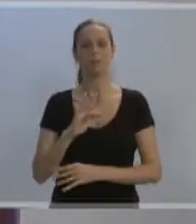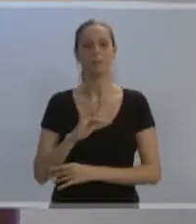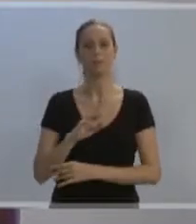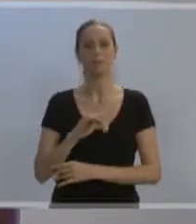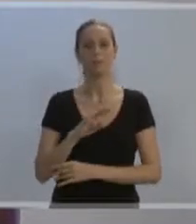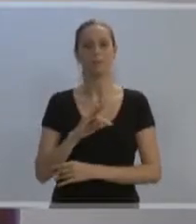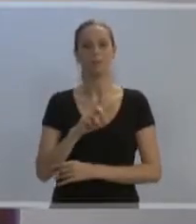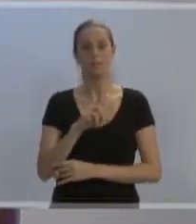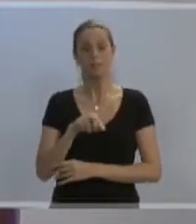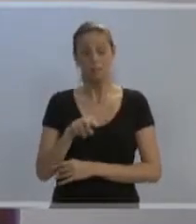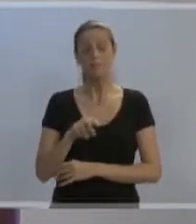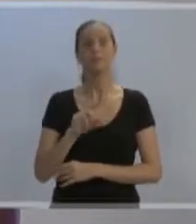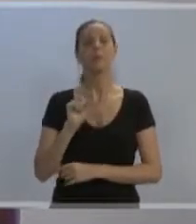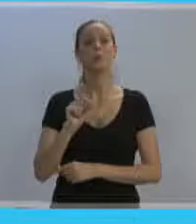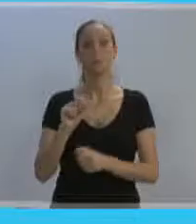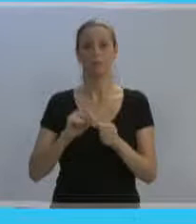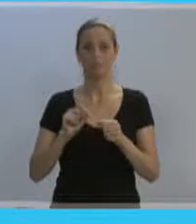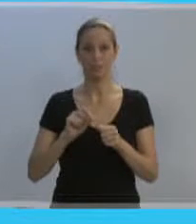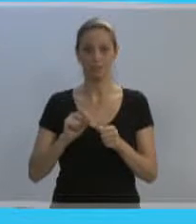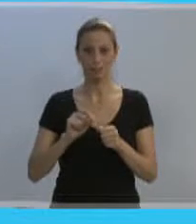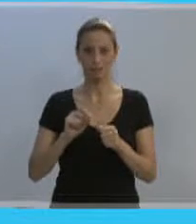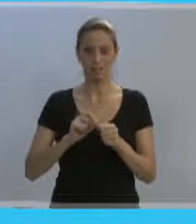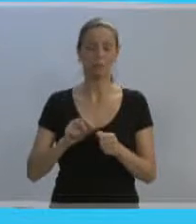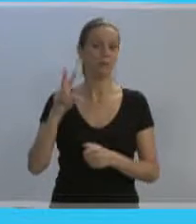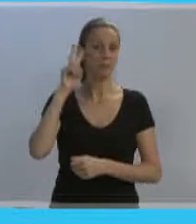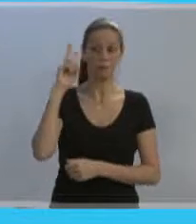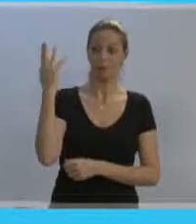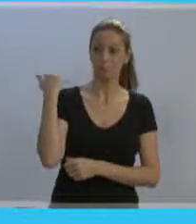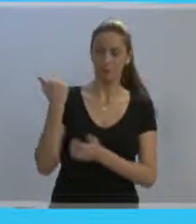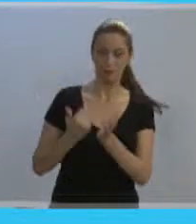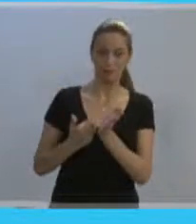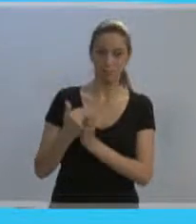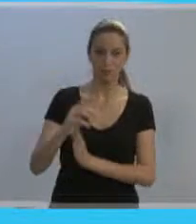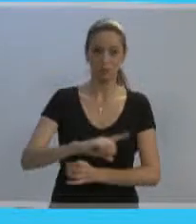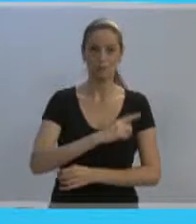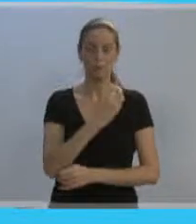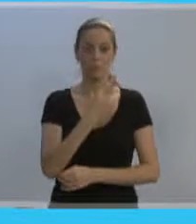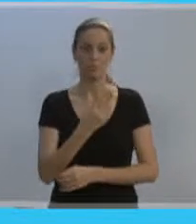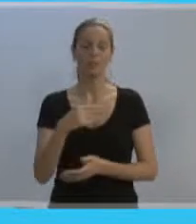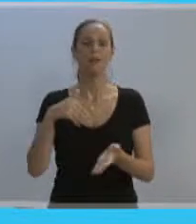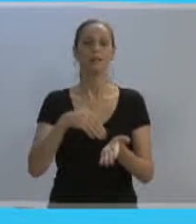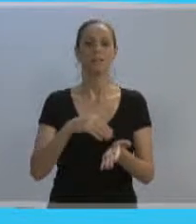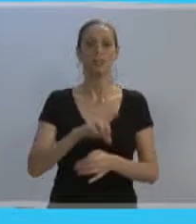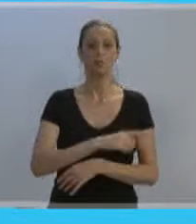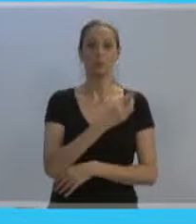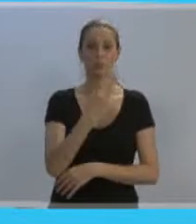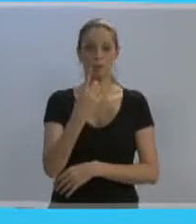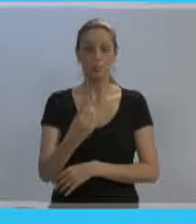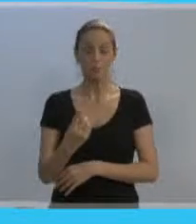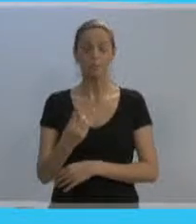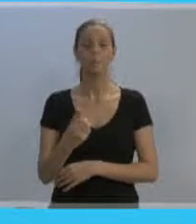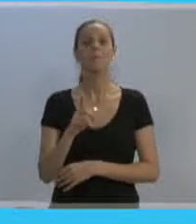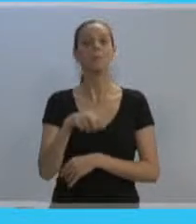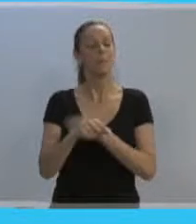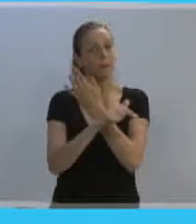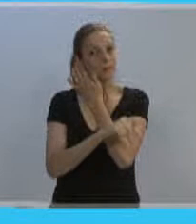está realizando, na verdade, na segunda-feira começou dia 23 e vai até o dia 31, uma semana de